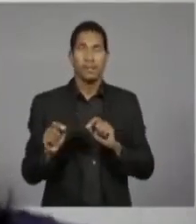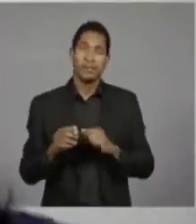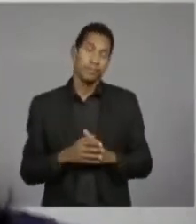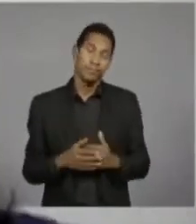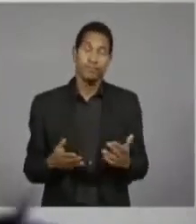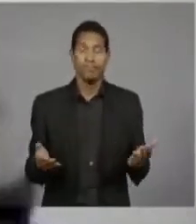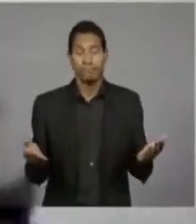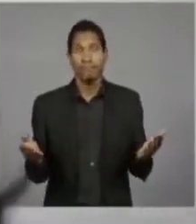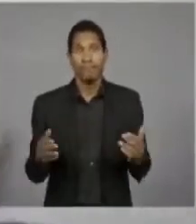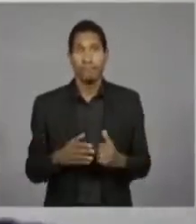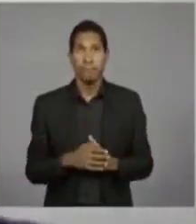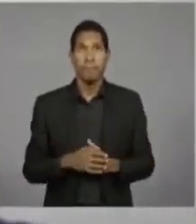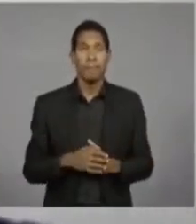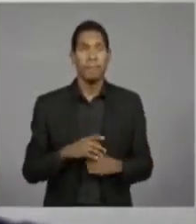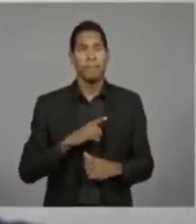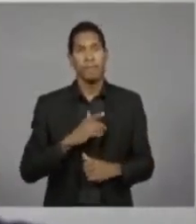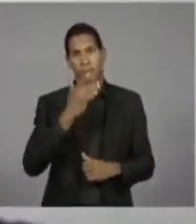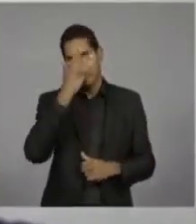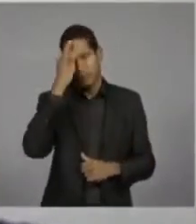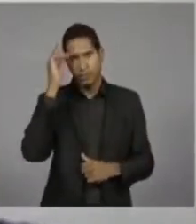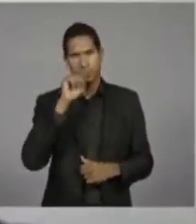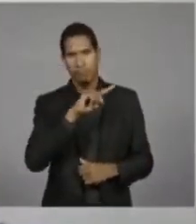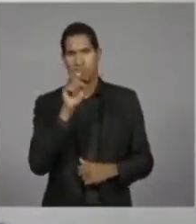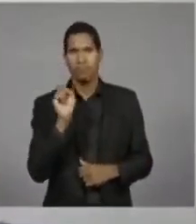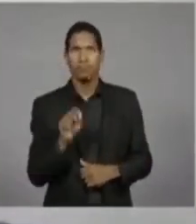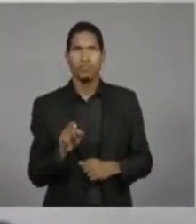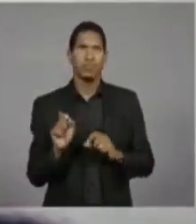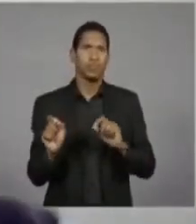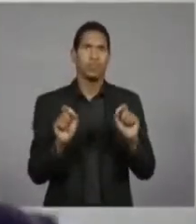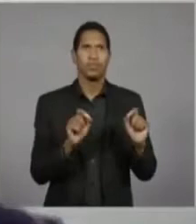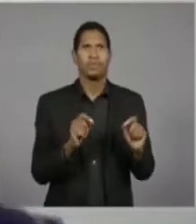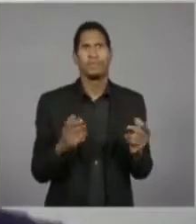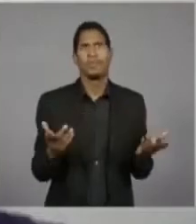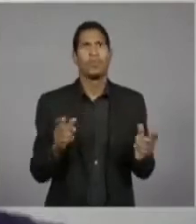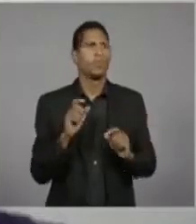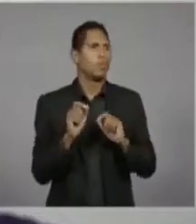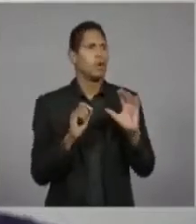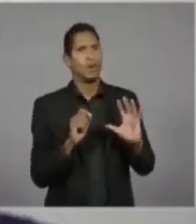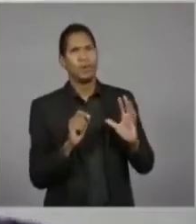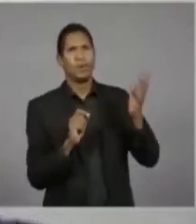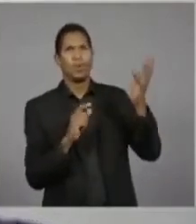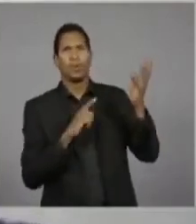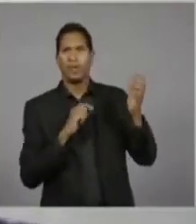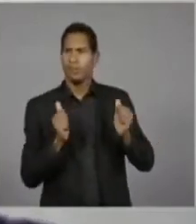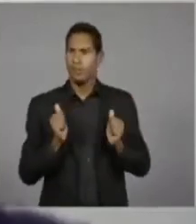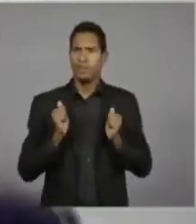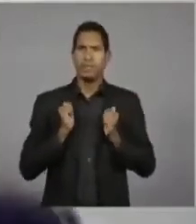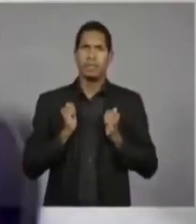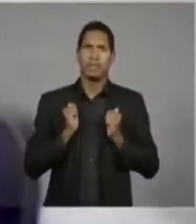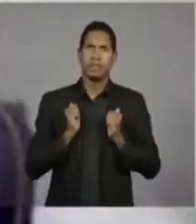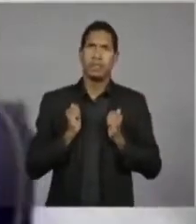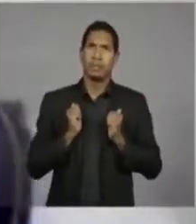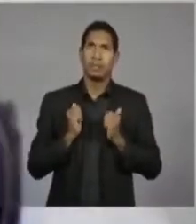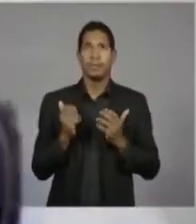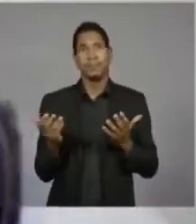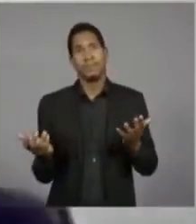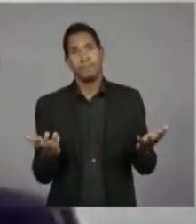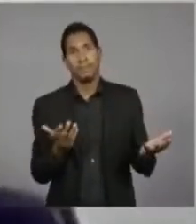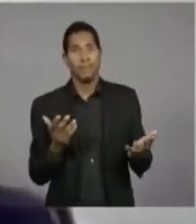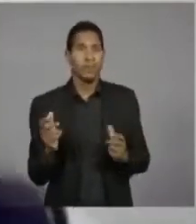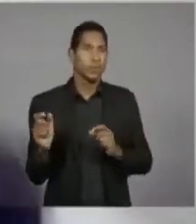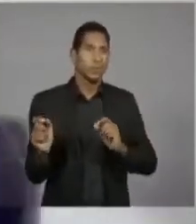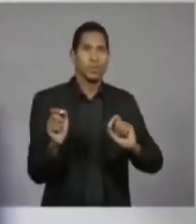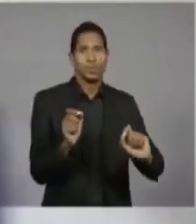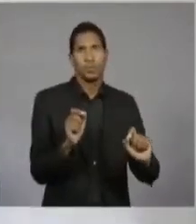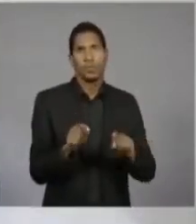Então, muita gente com essas interrogações, né? Tipo, mas o que aconteceu? Foi abstenção?